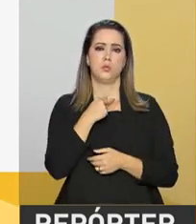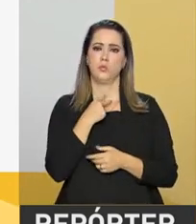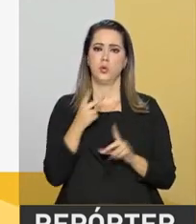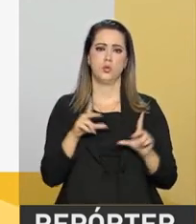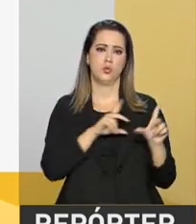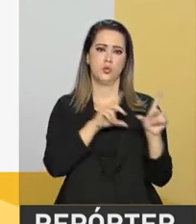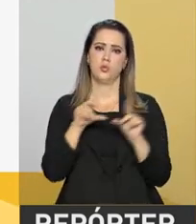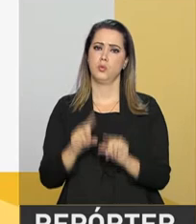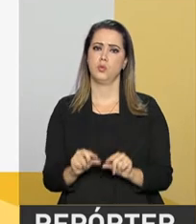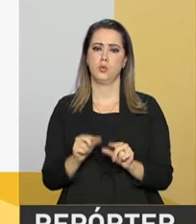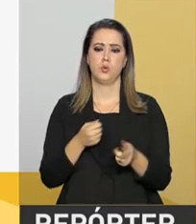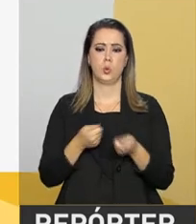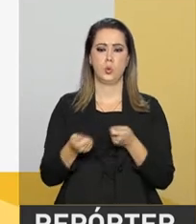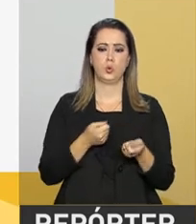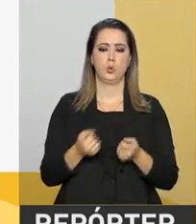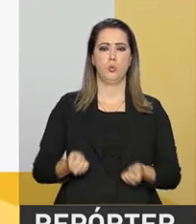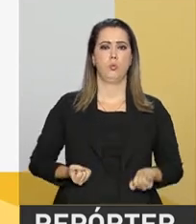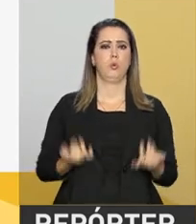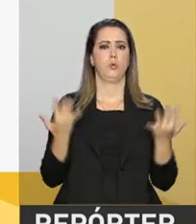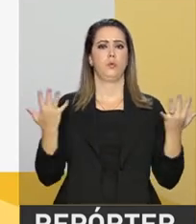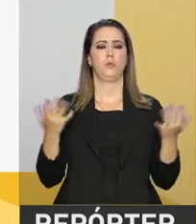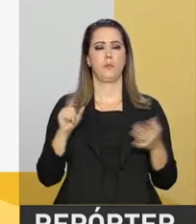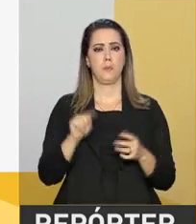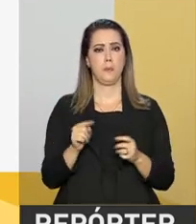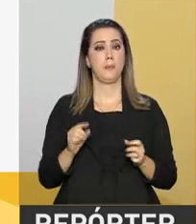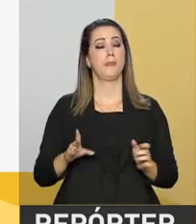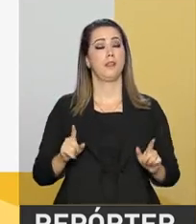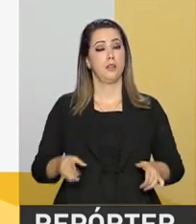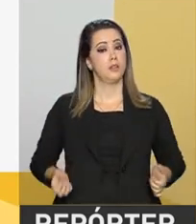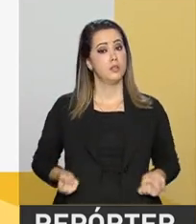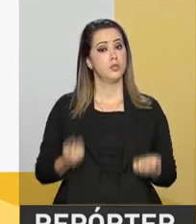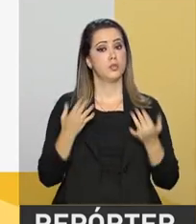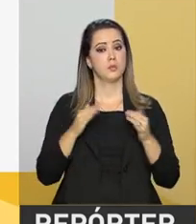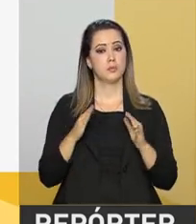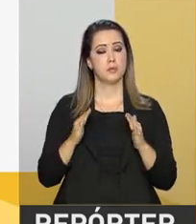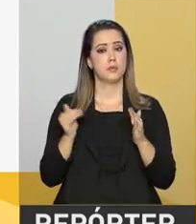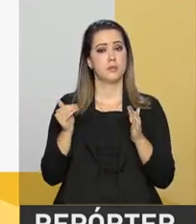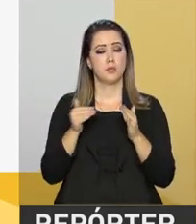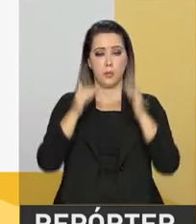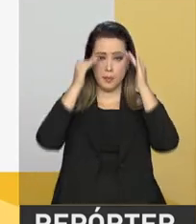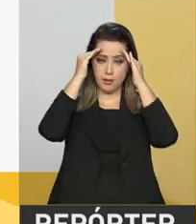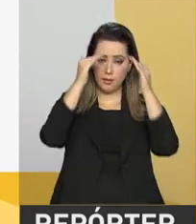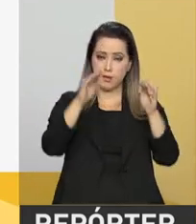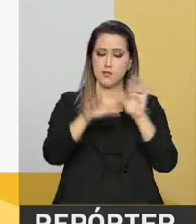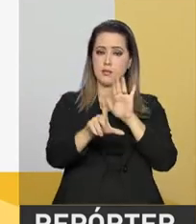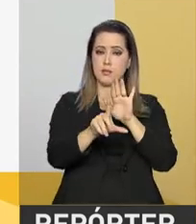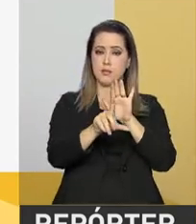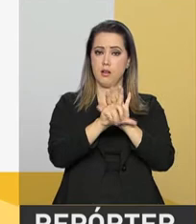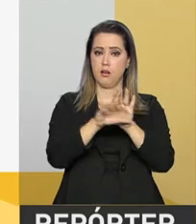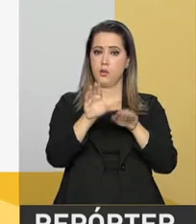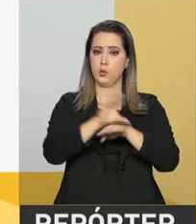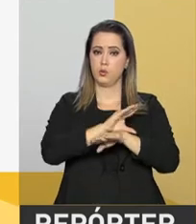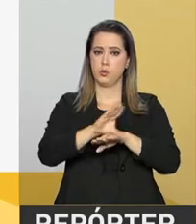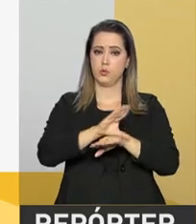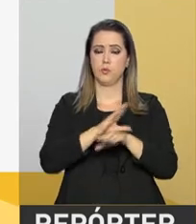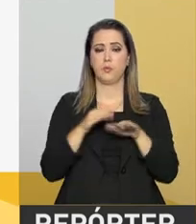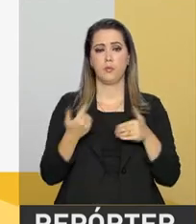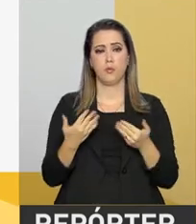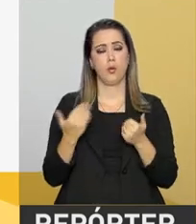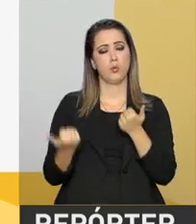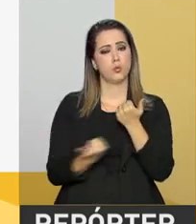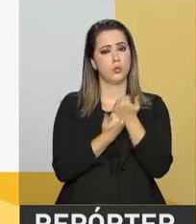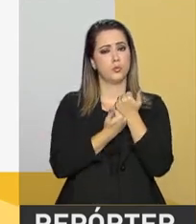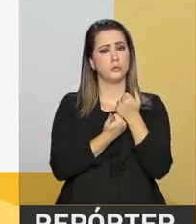de controle do Executivo, são despesas fixadas pela Constituição. O substitutivo que